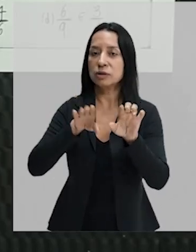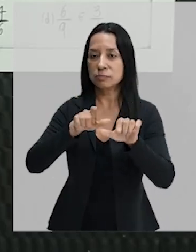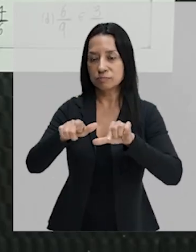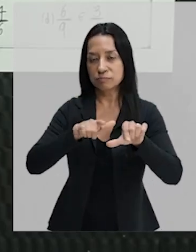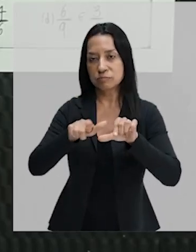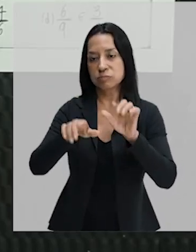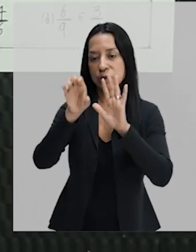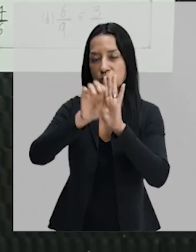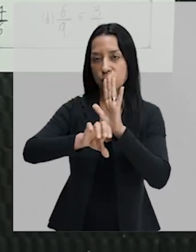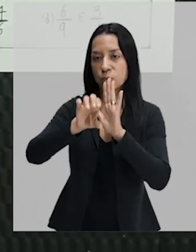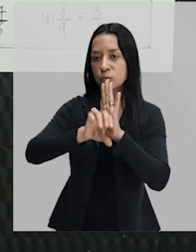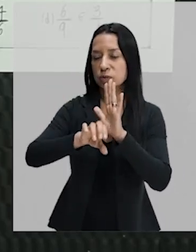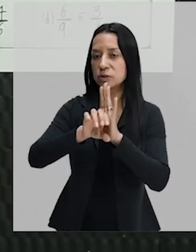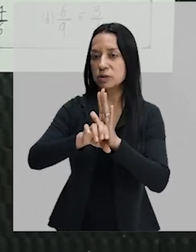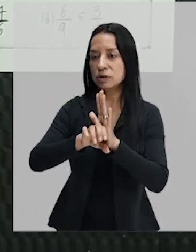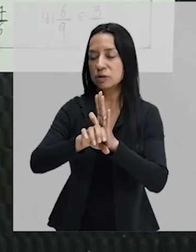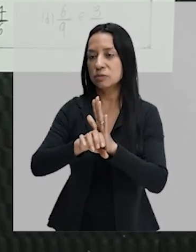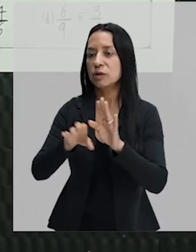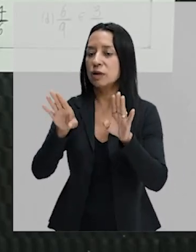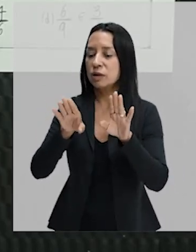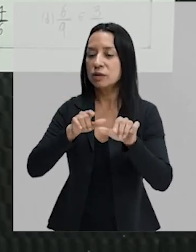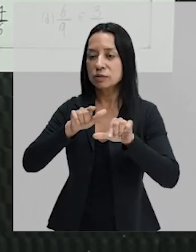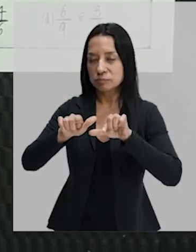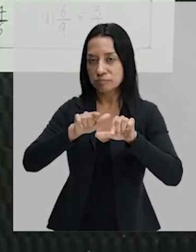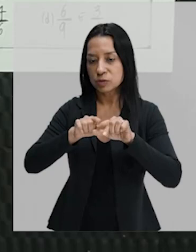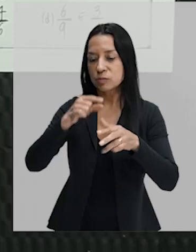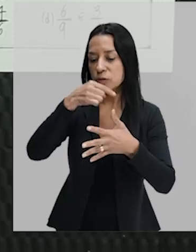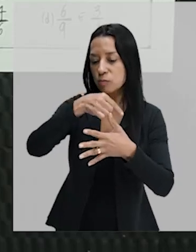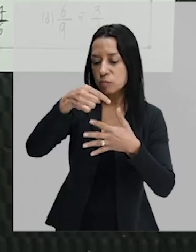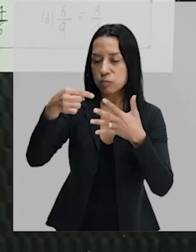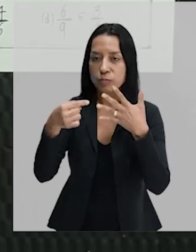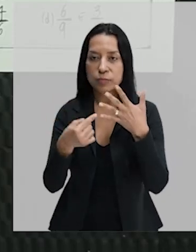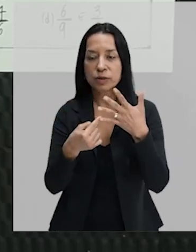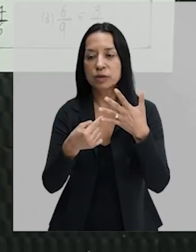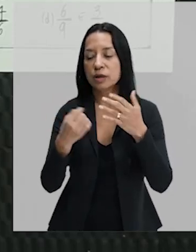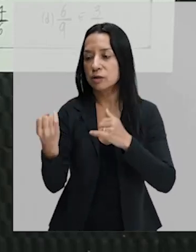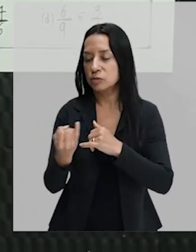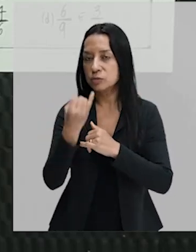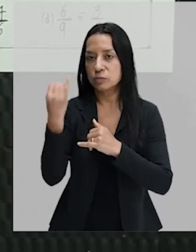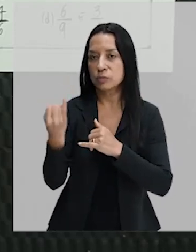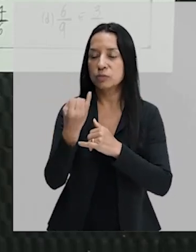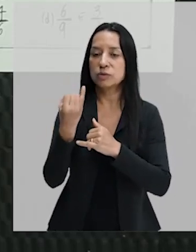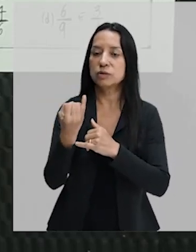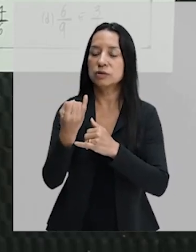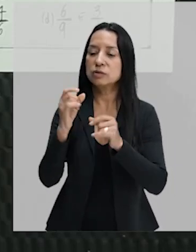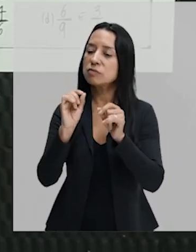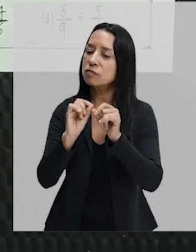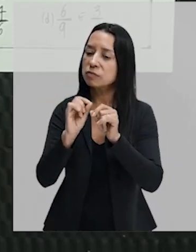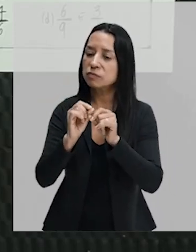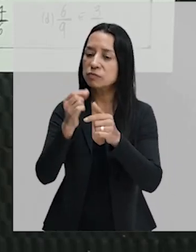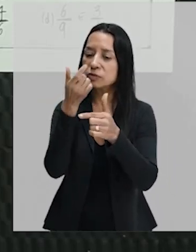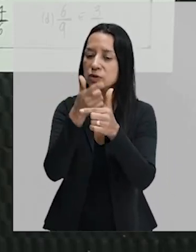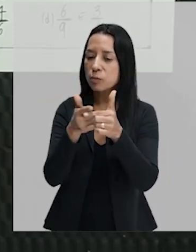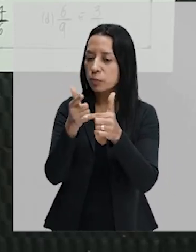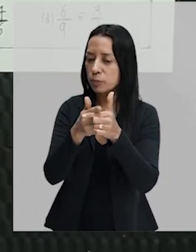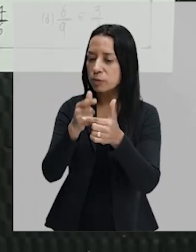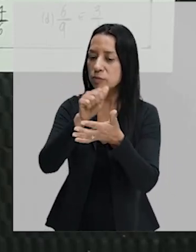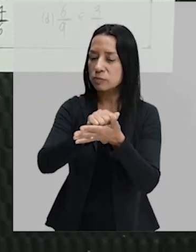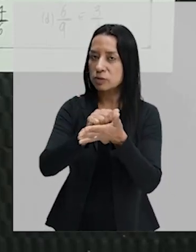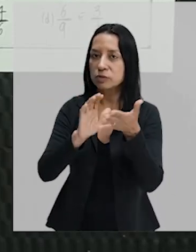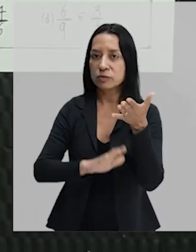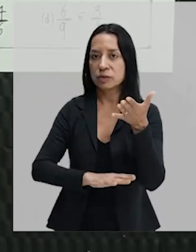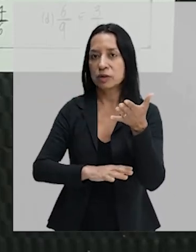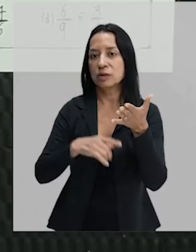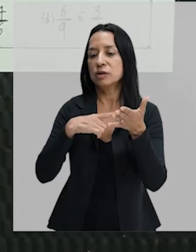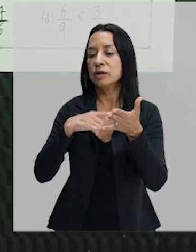sua propriedade fundamental. Depois vamos trabalhar outras propriedades, fazer problema. Então proporção é um assunto que vai render mais de um